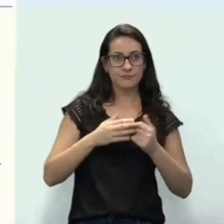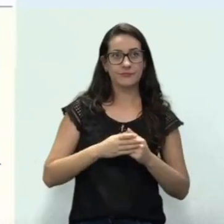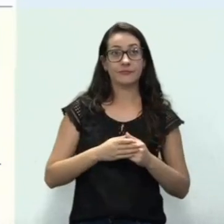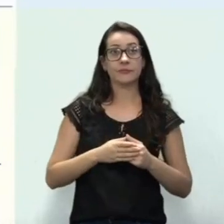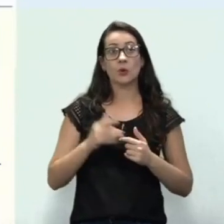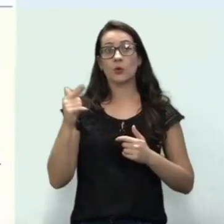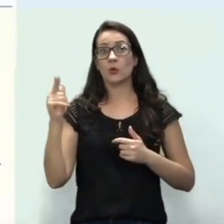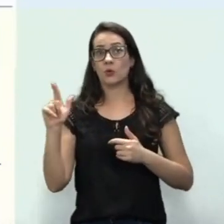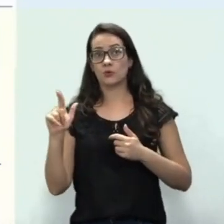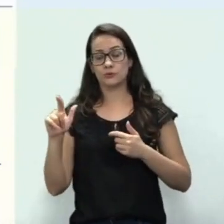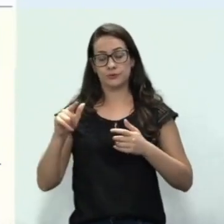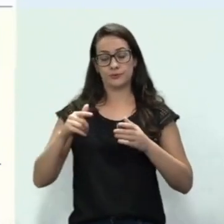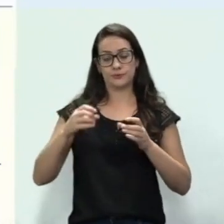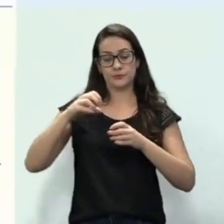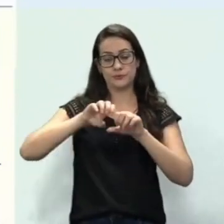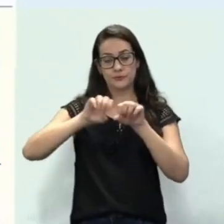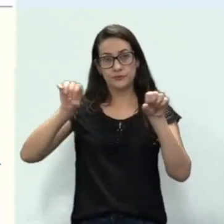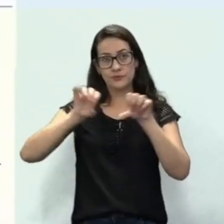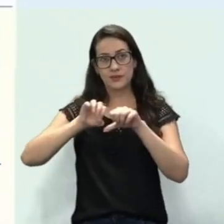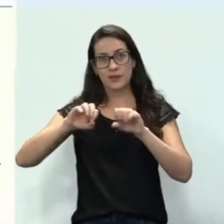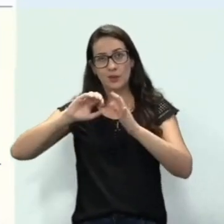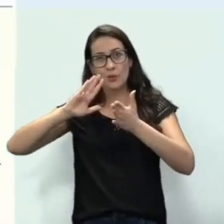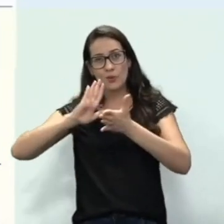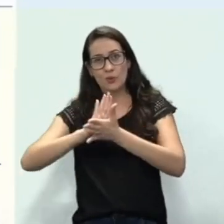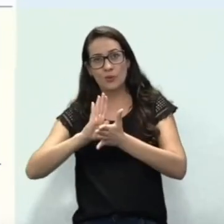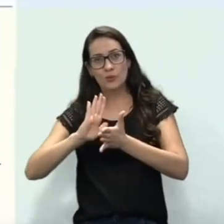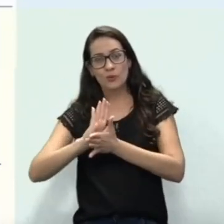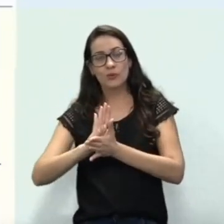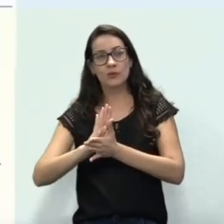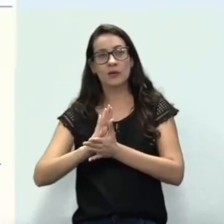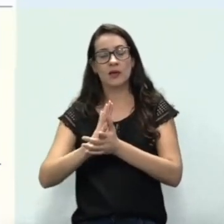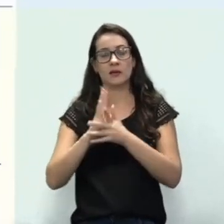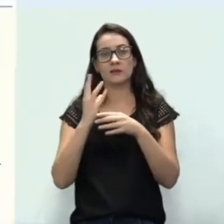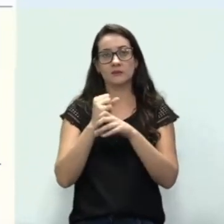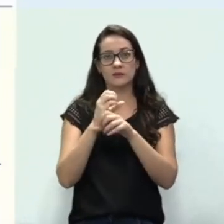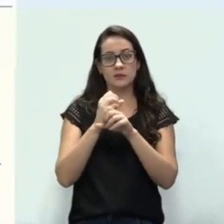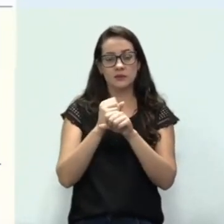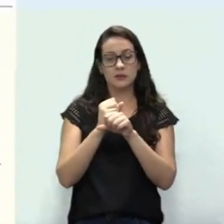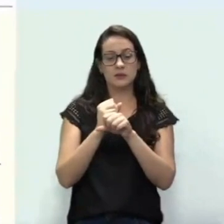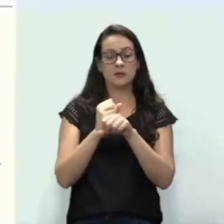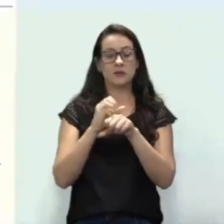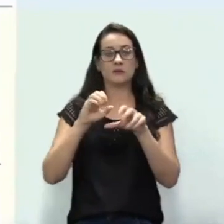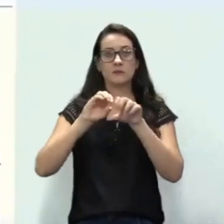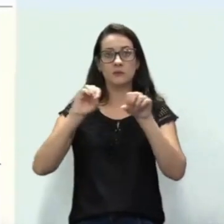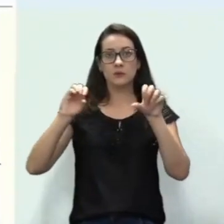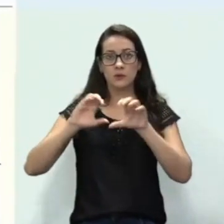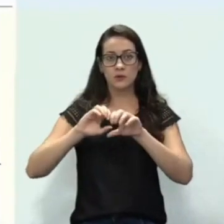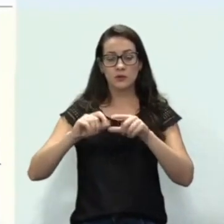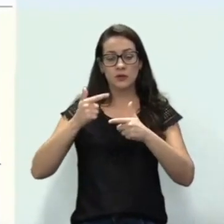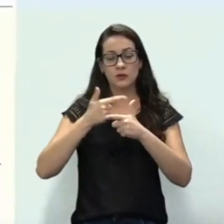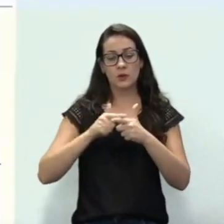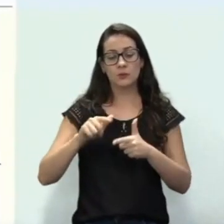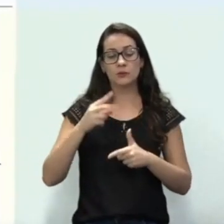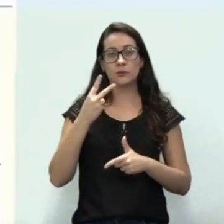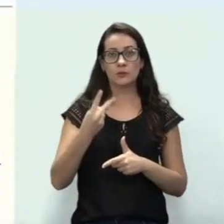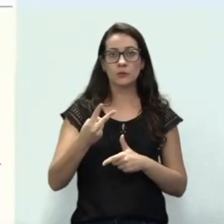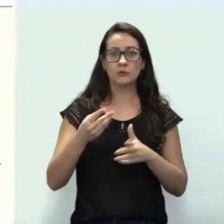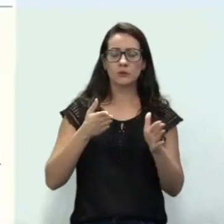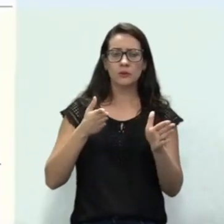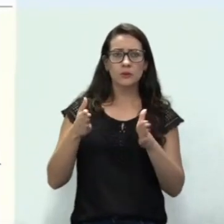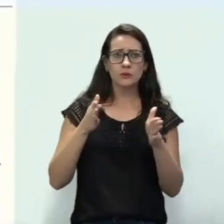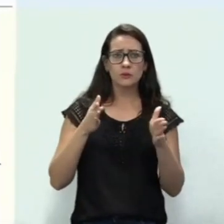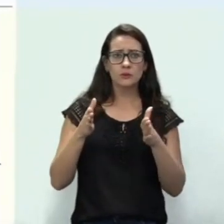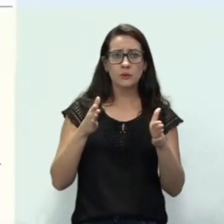barras comprimidas, a gente vai ter a somatória das armaduras, dividido por 2, contidas num espaço